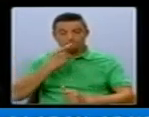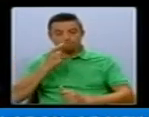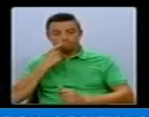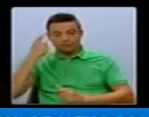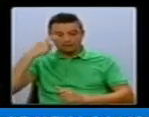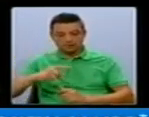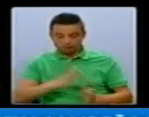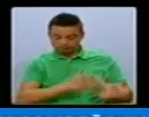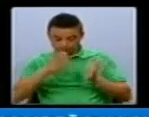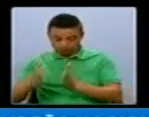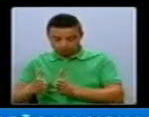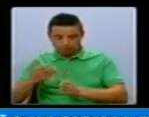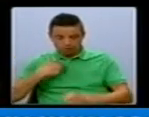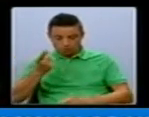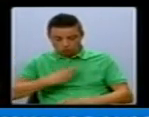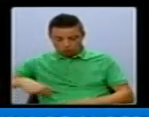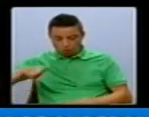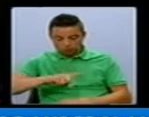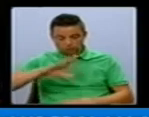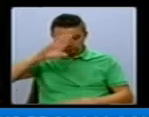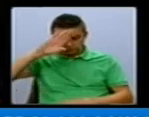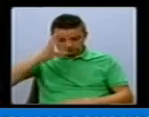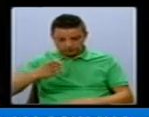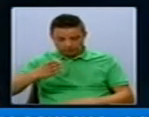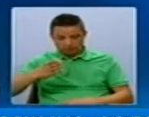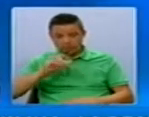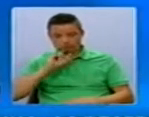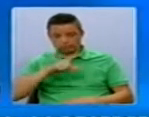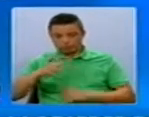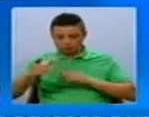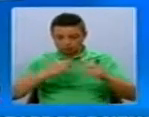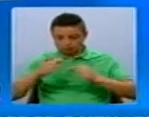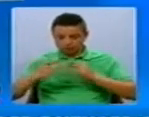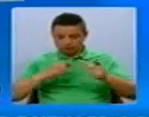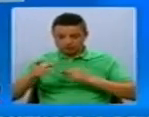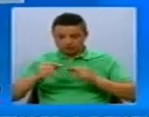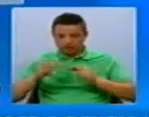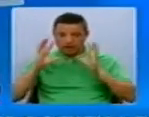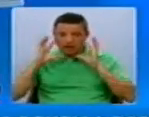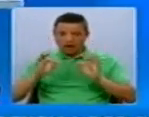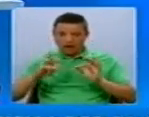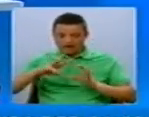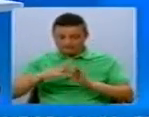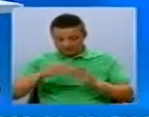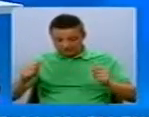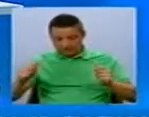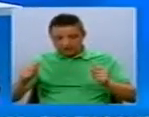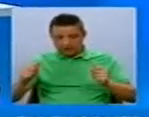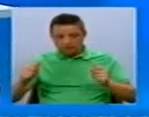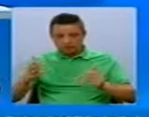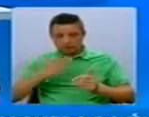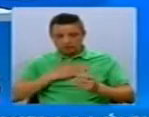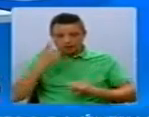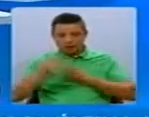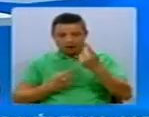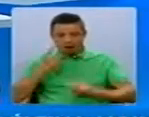uma grande constituição. E, portanto, nós sabemos que, provavelmente, uma estrela com esse tipo de materiais, se calhar, conta-nos alguma coisa